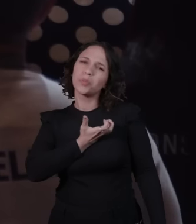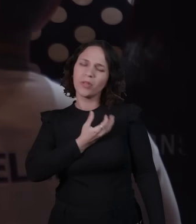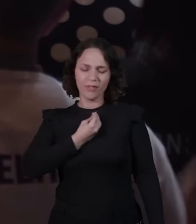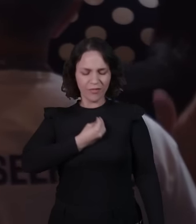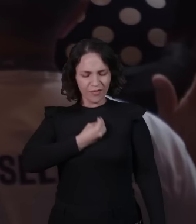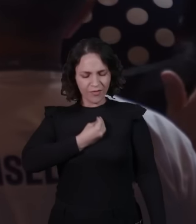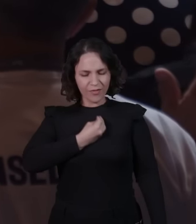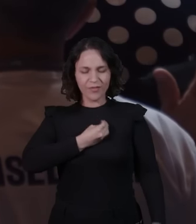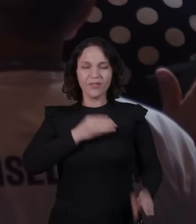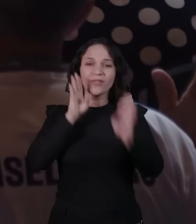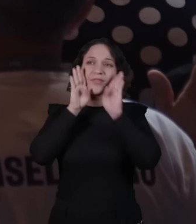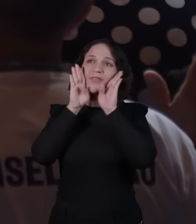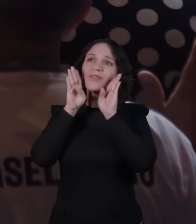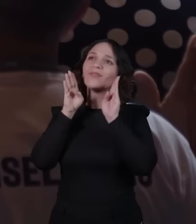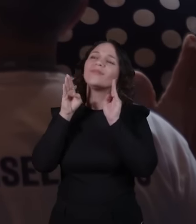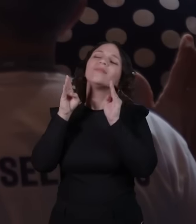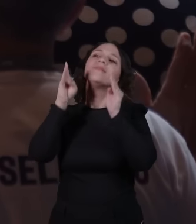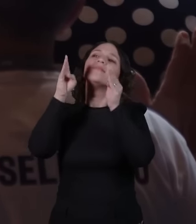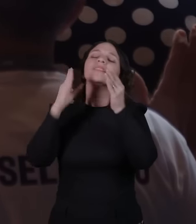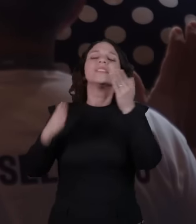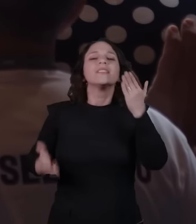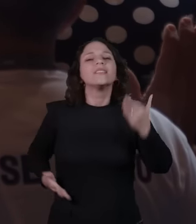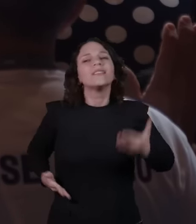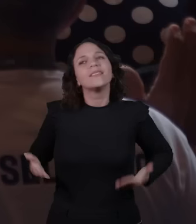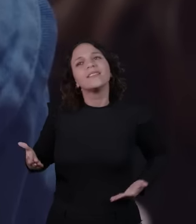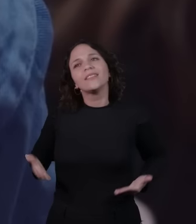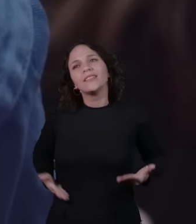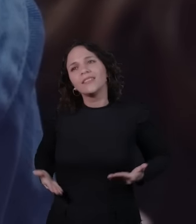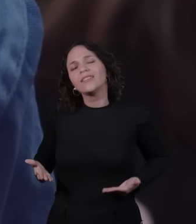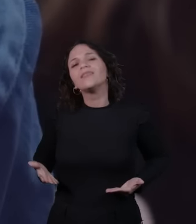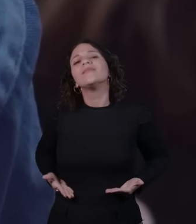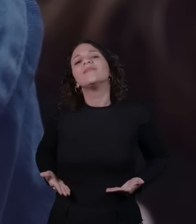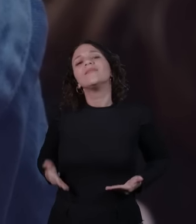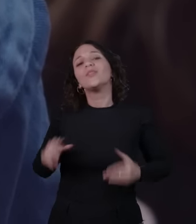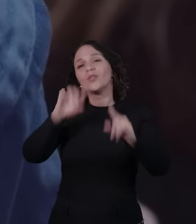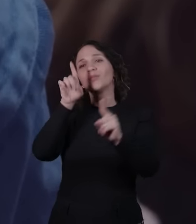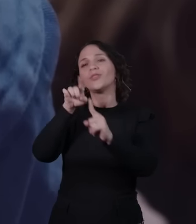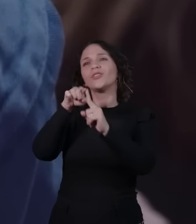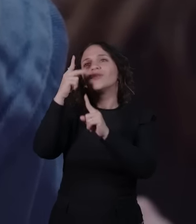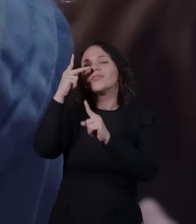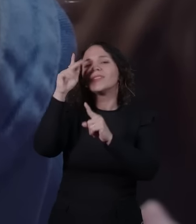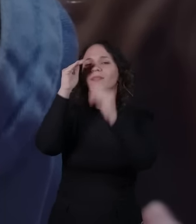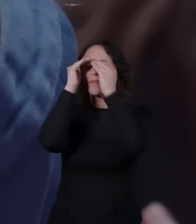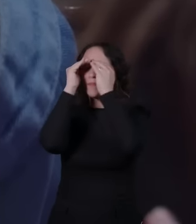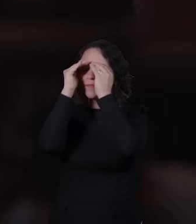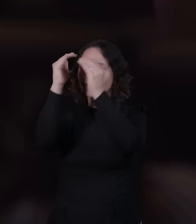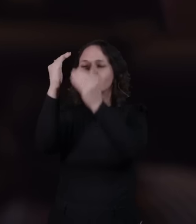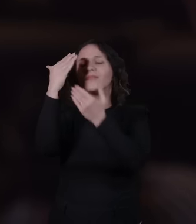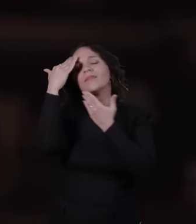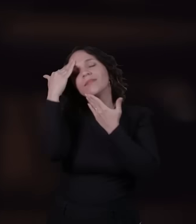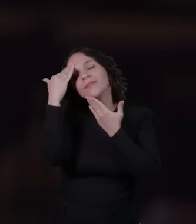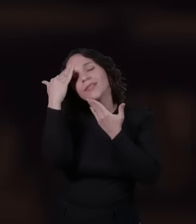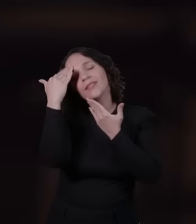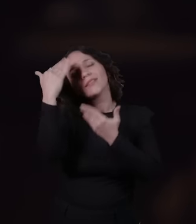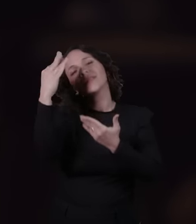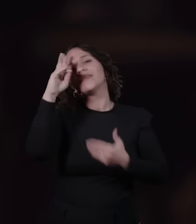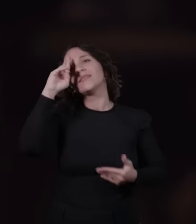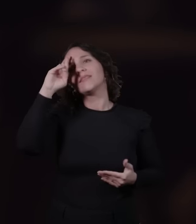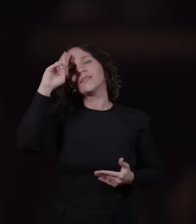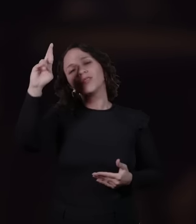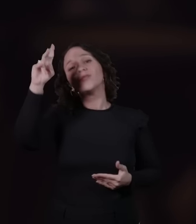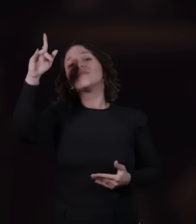ti, te servir e cumprir o teu propósito. Muito obrigado, Senhor,